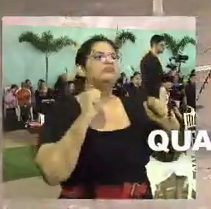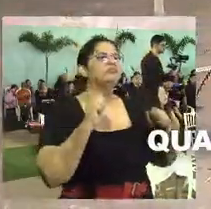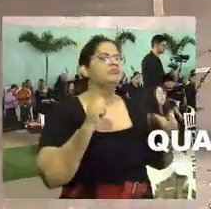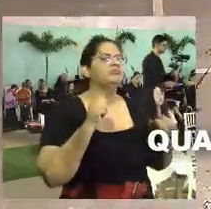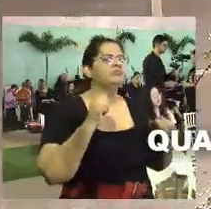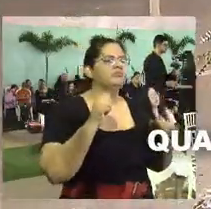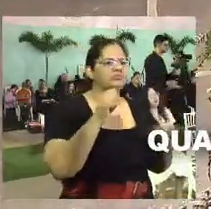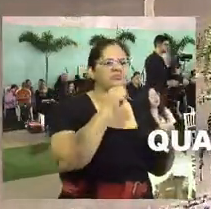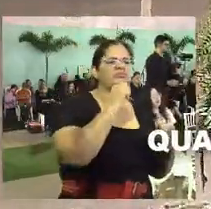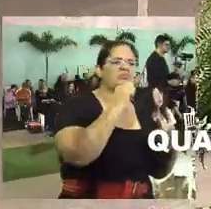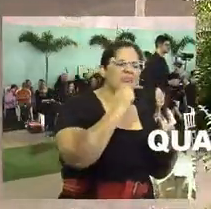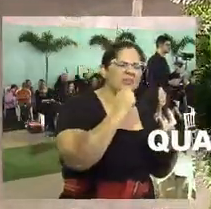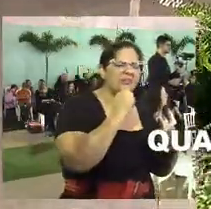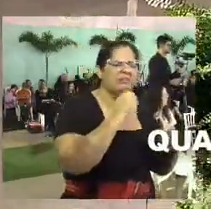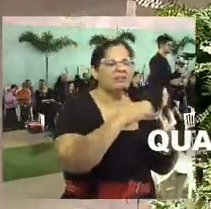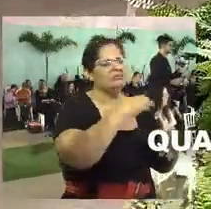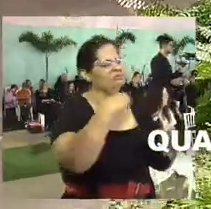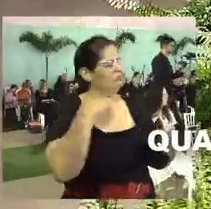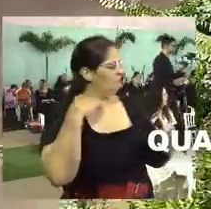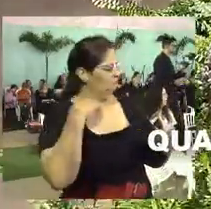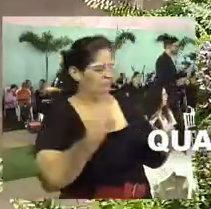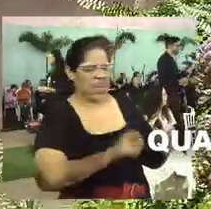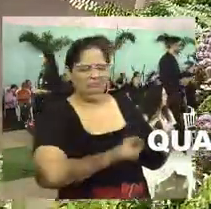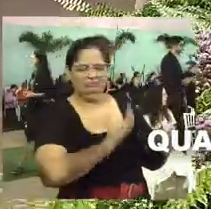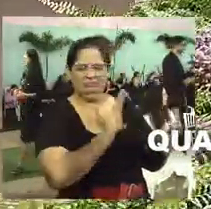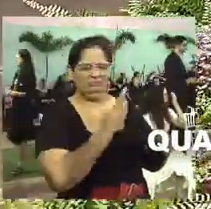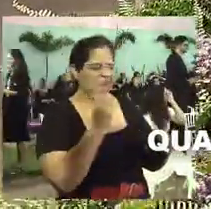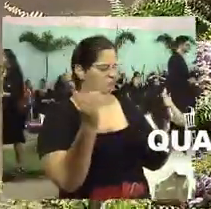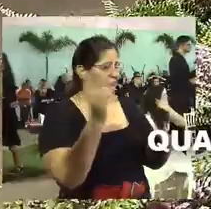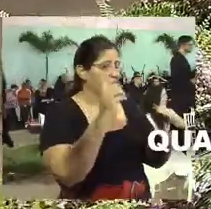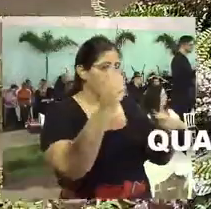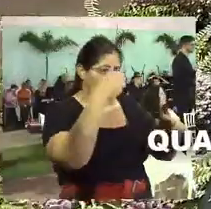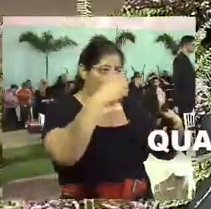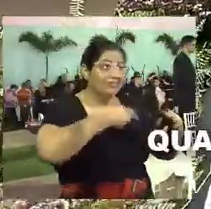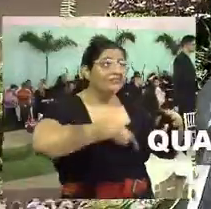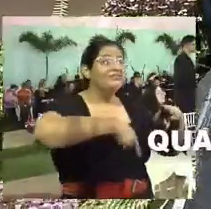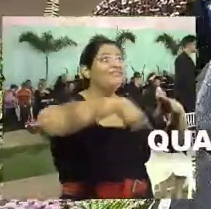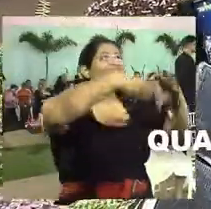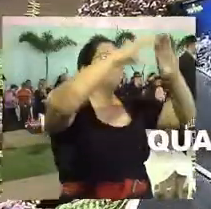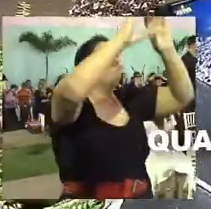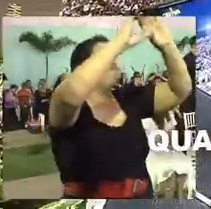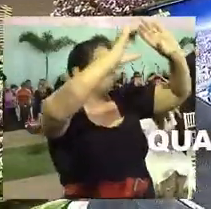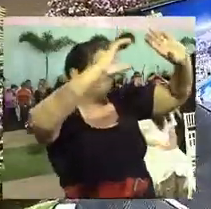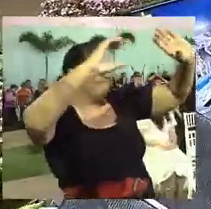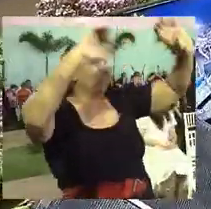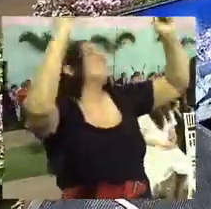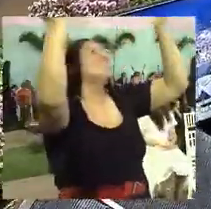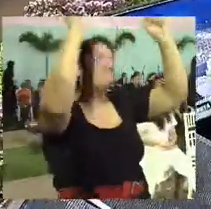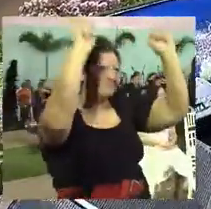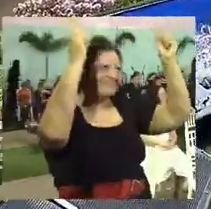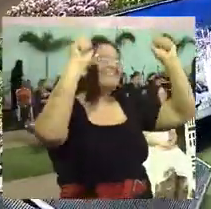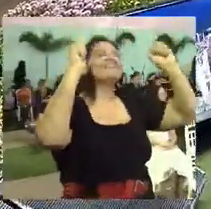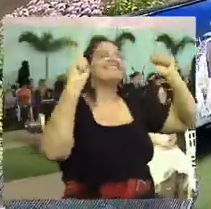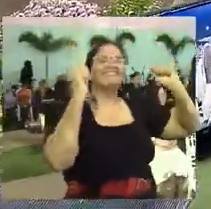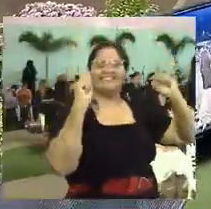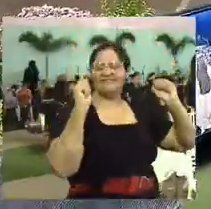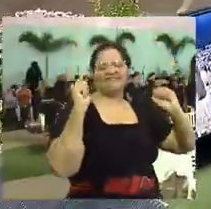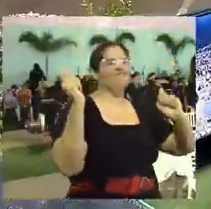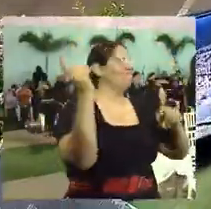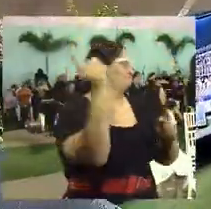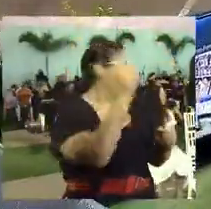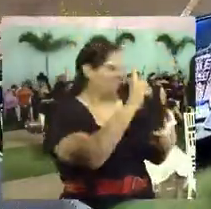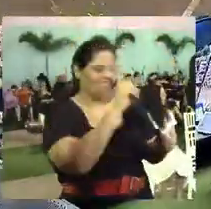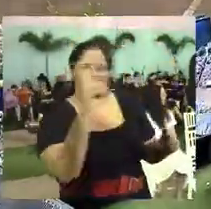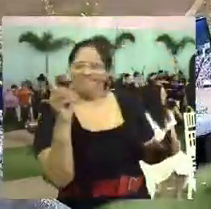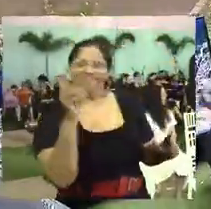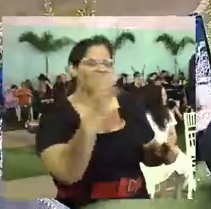ainda que tiraram em minha vida chegaram aí no céu te adorarei Ninguém Vai